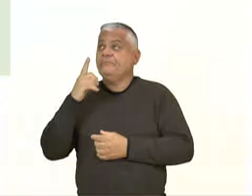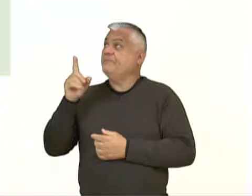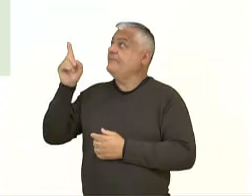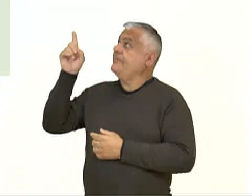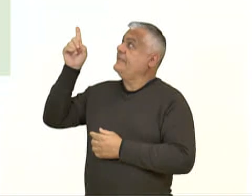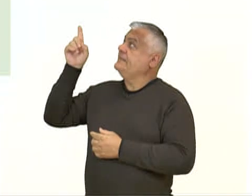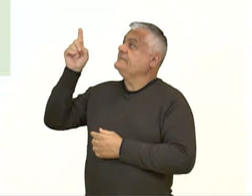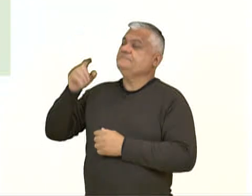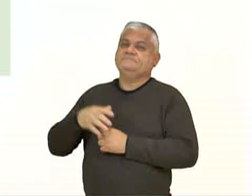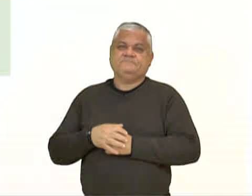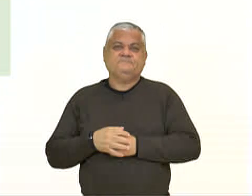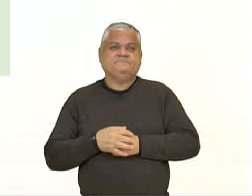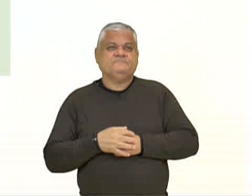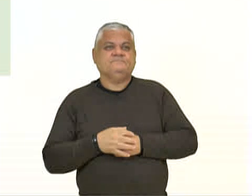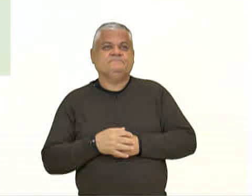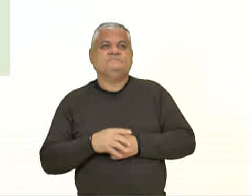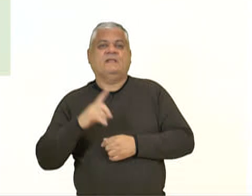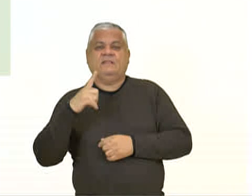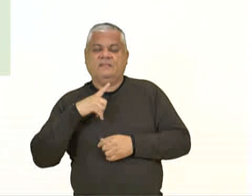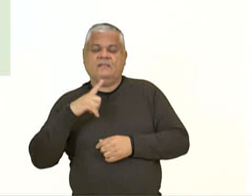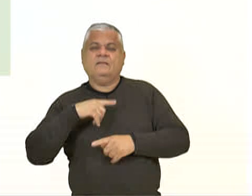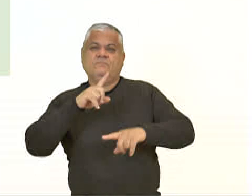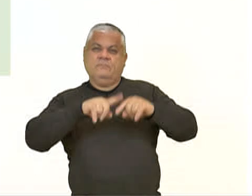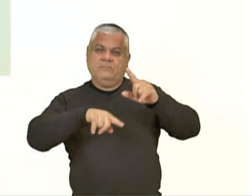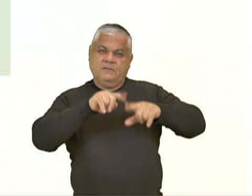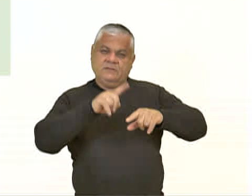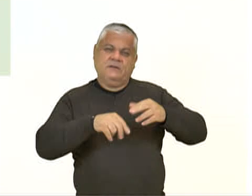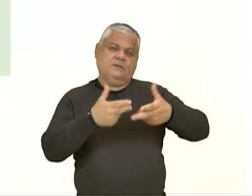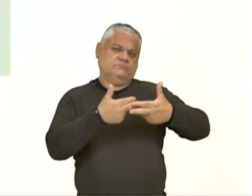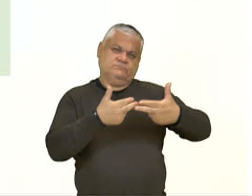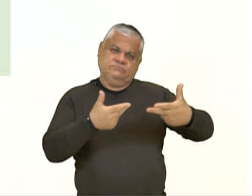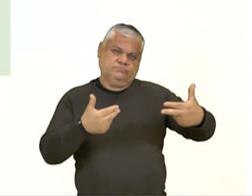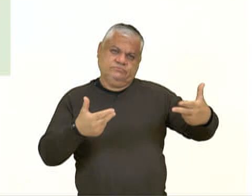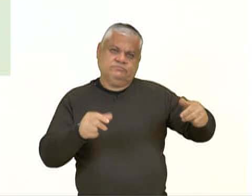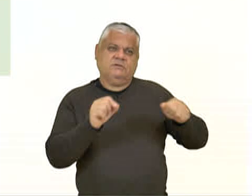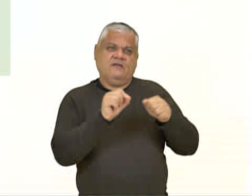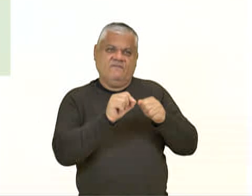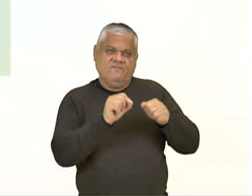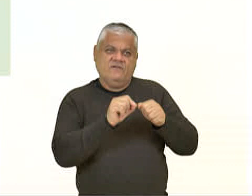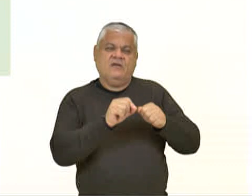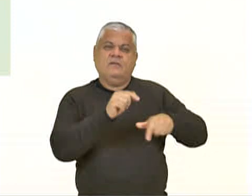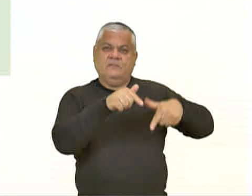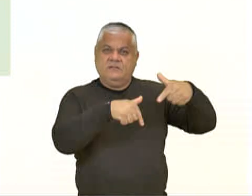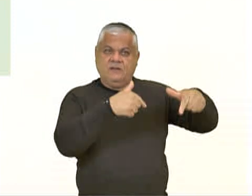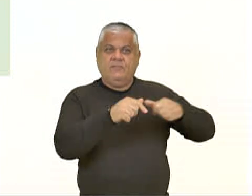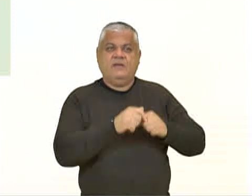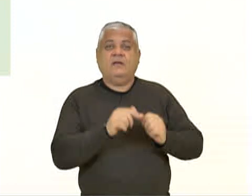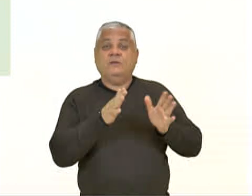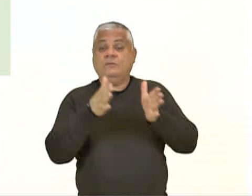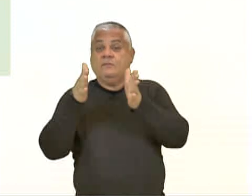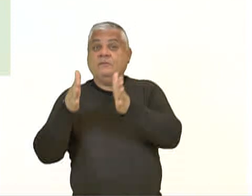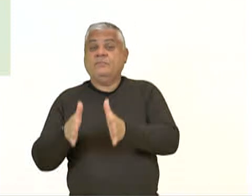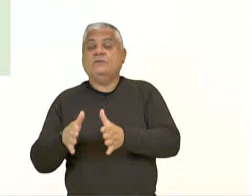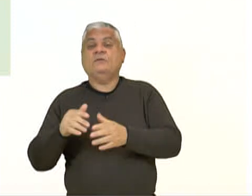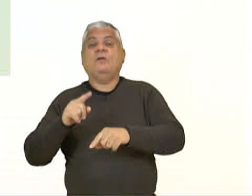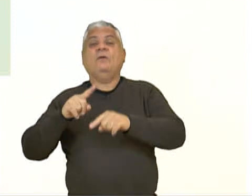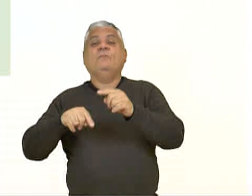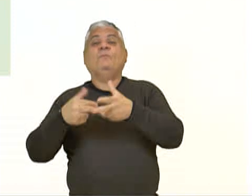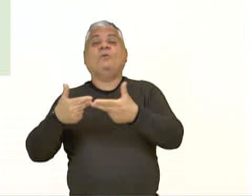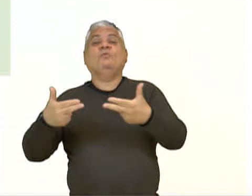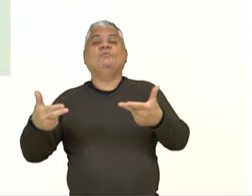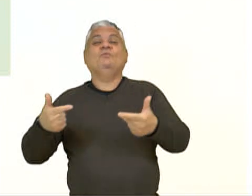exemplos, né, do que a gente vai ter de equipamentos que são produzidos para essa atividade e os produtos